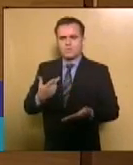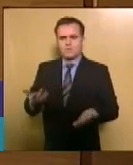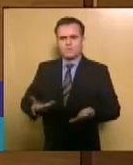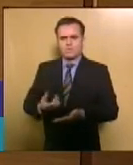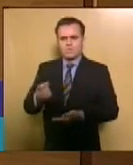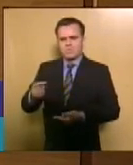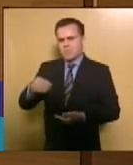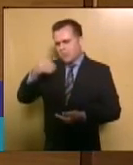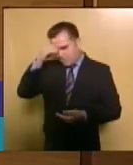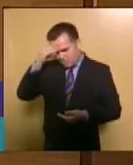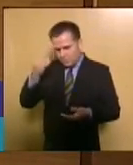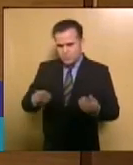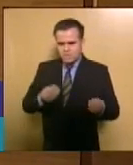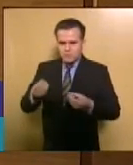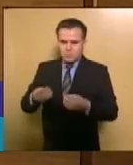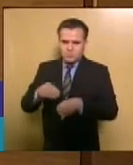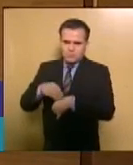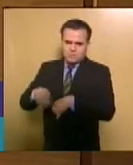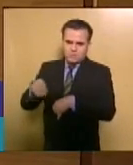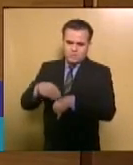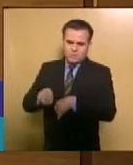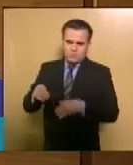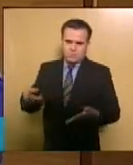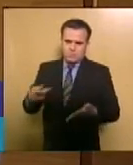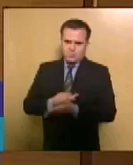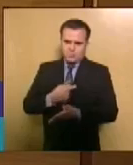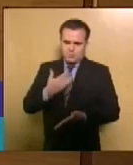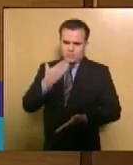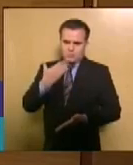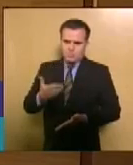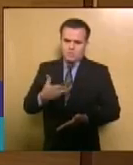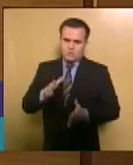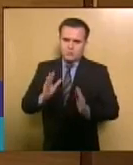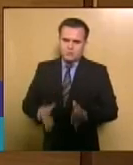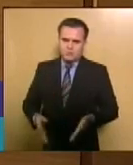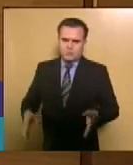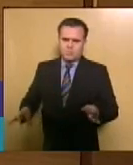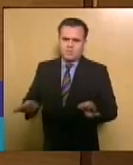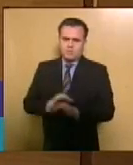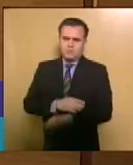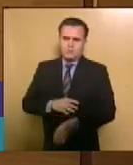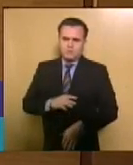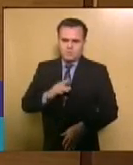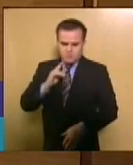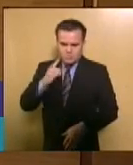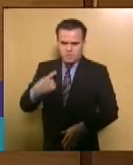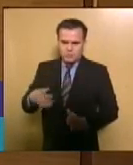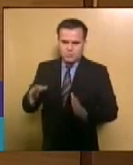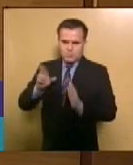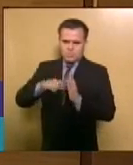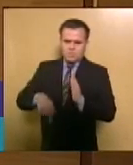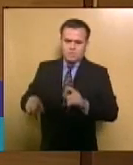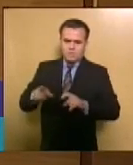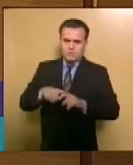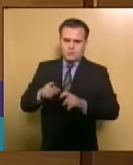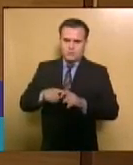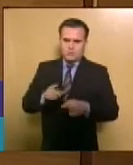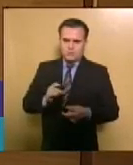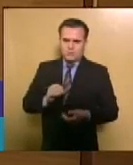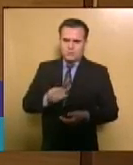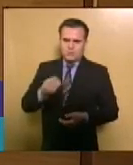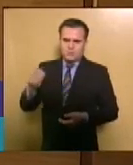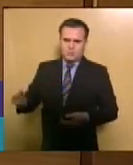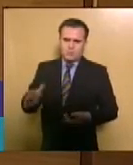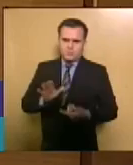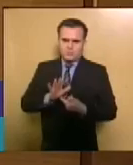sabe nos informar e foi até solicitado pela Defensoria Pública os relatórios médicos dele mostrando ele tá sem